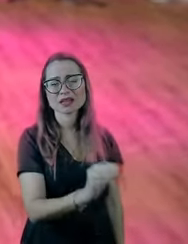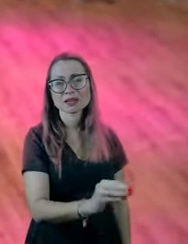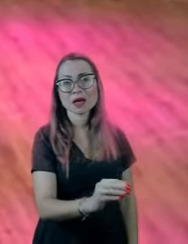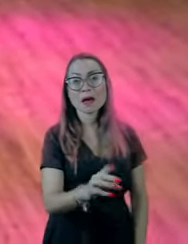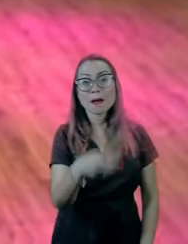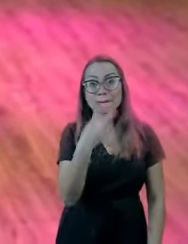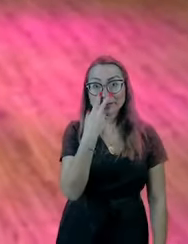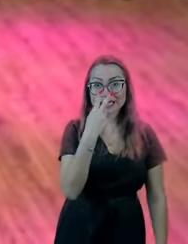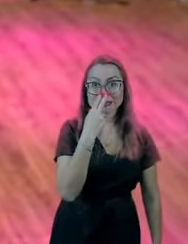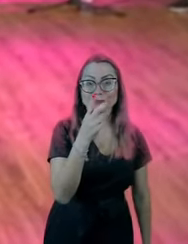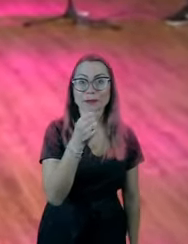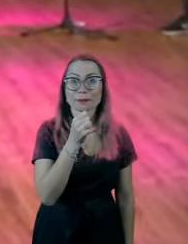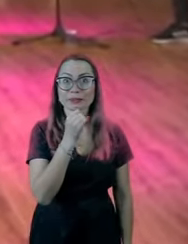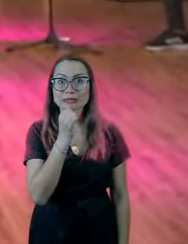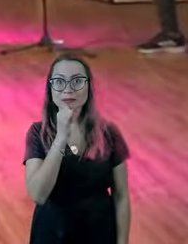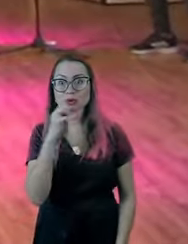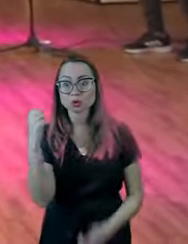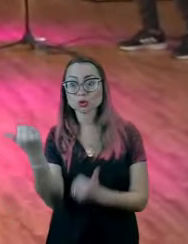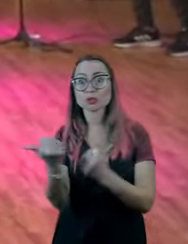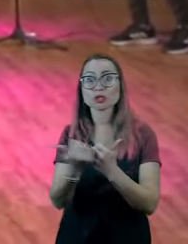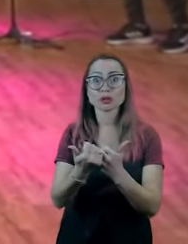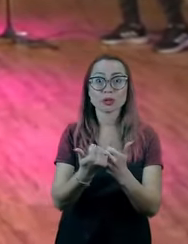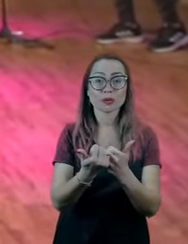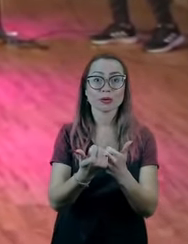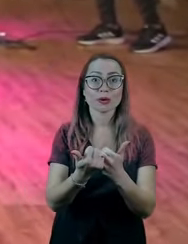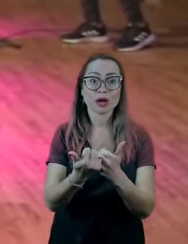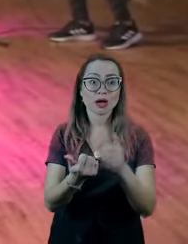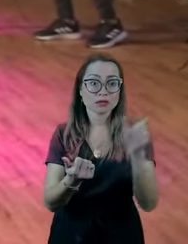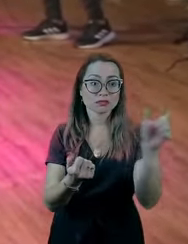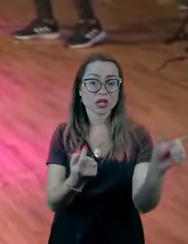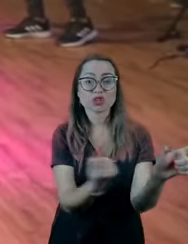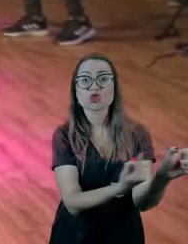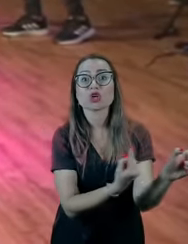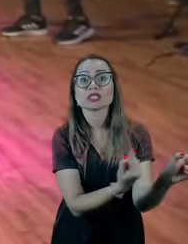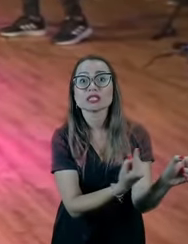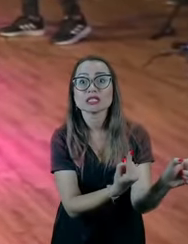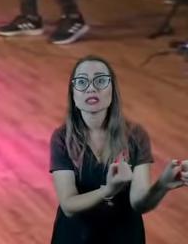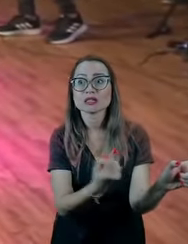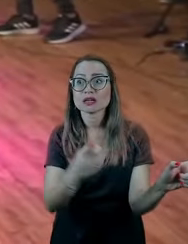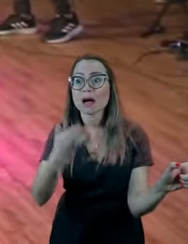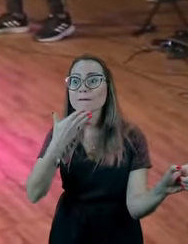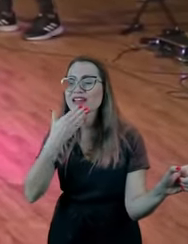largaram. Essa sensação terrível de ser descartada.